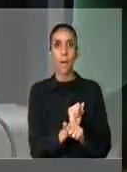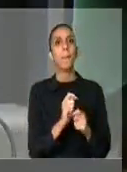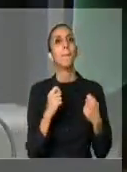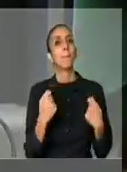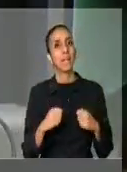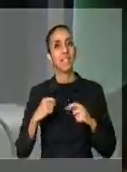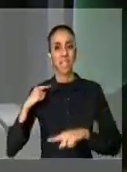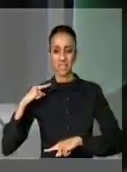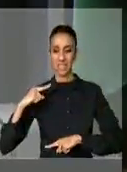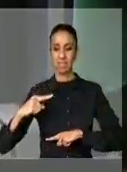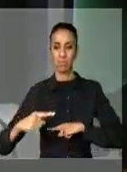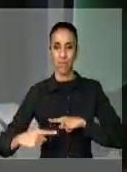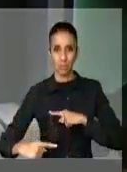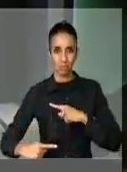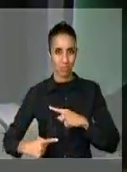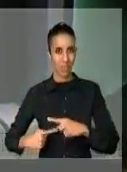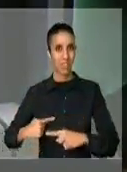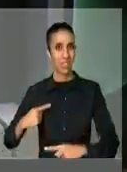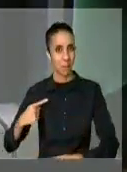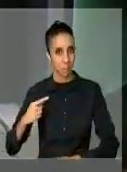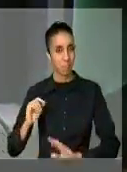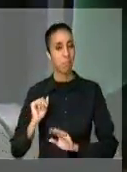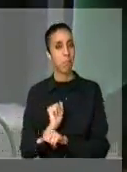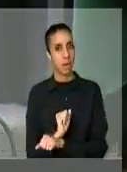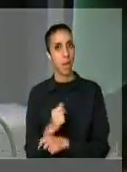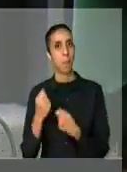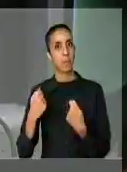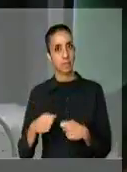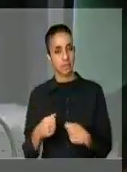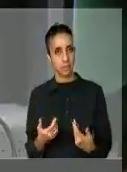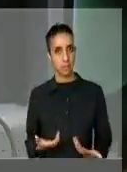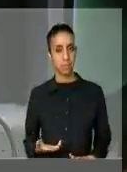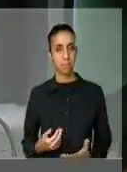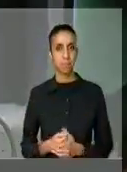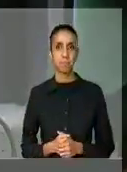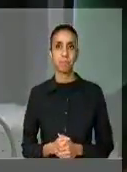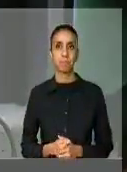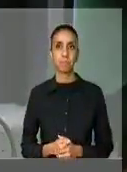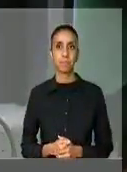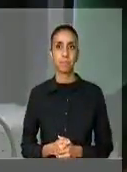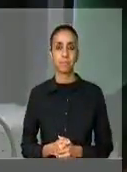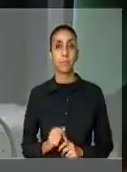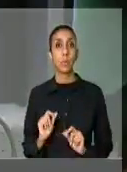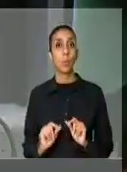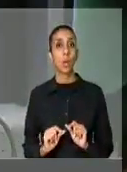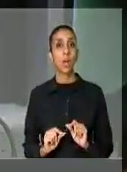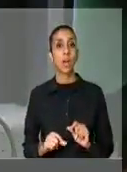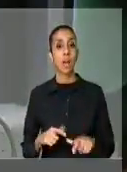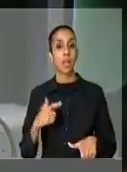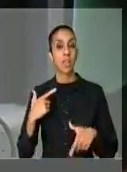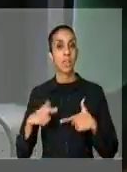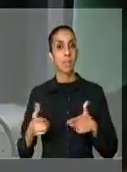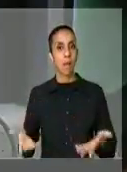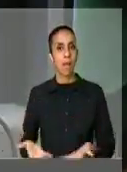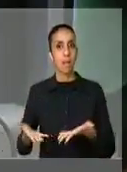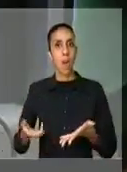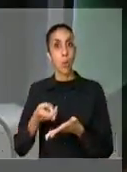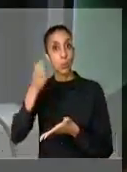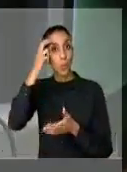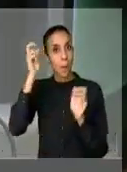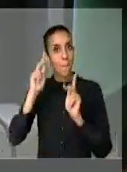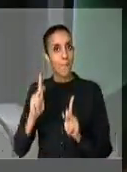esse ciclo vicioso. É o melhor investimento para a prevenção, é trabalhar a cultura de